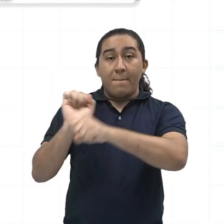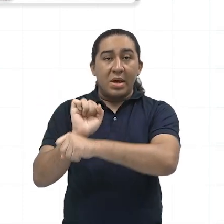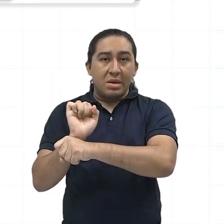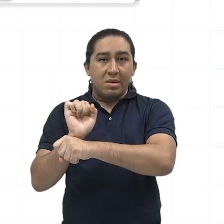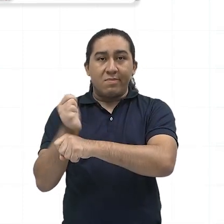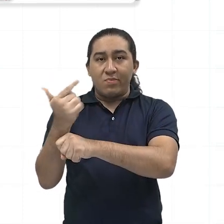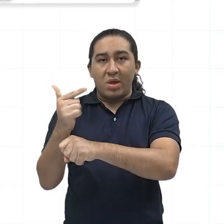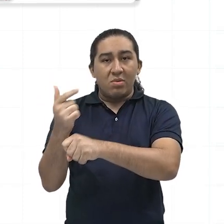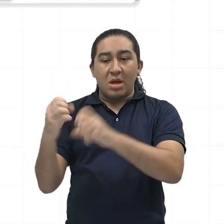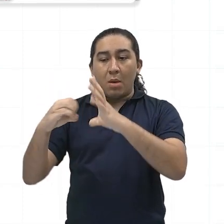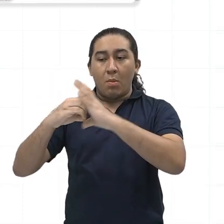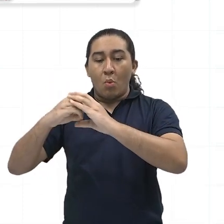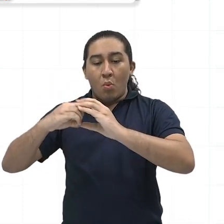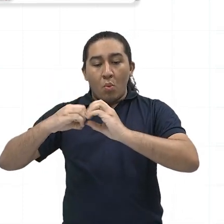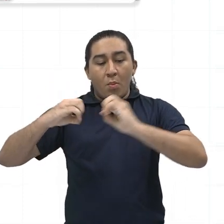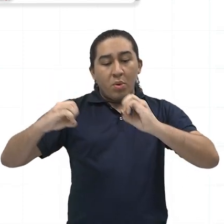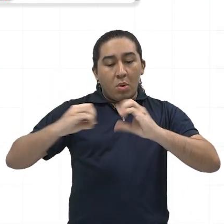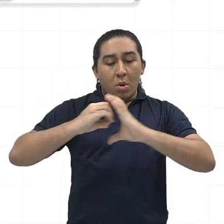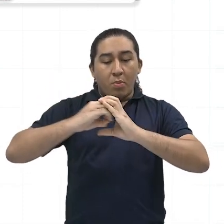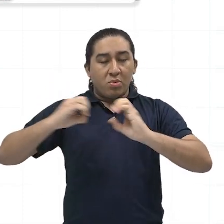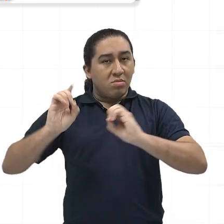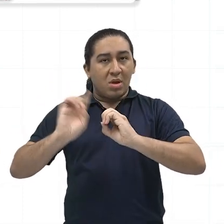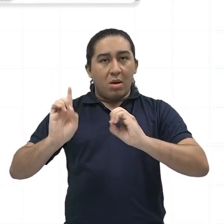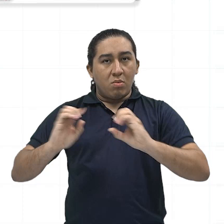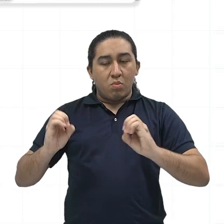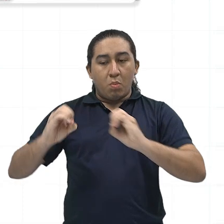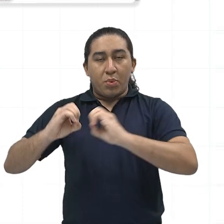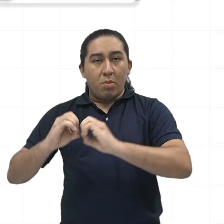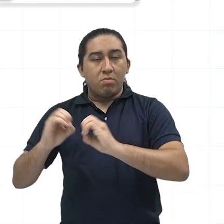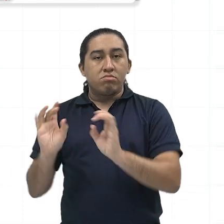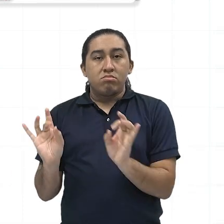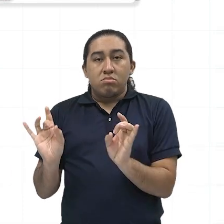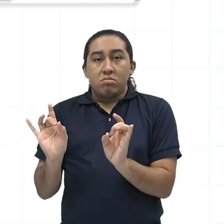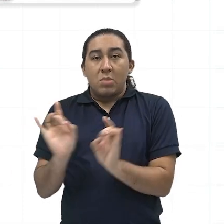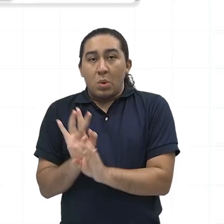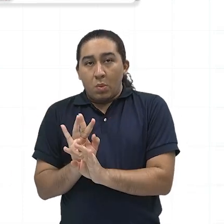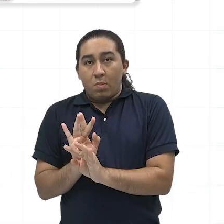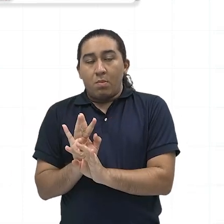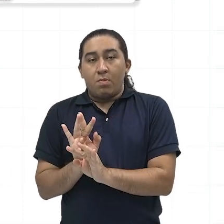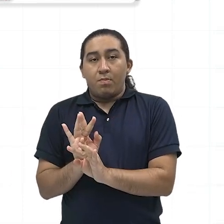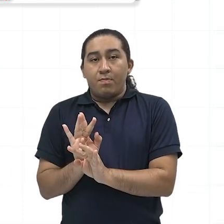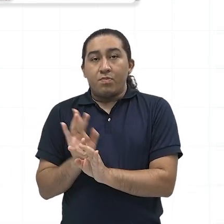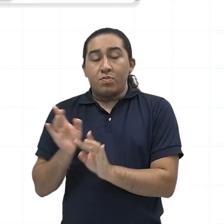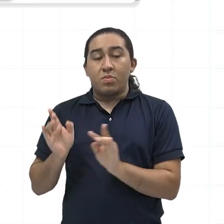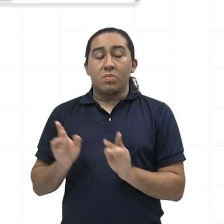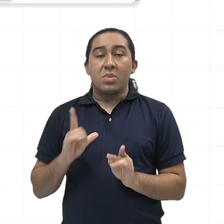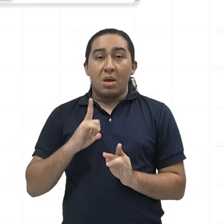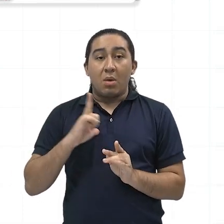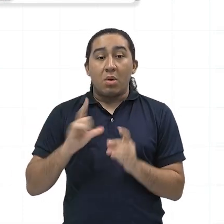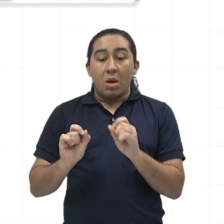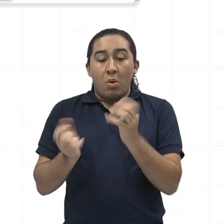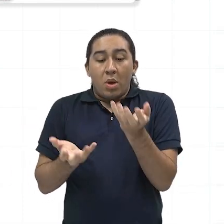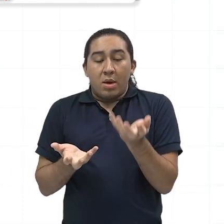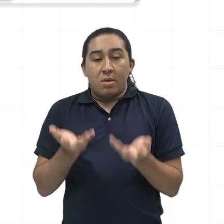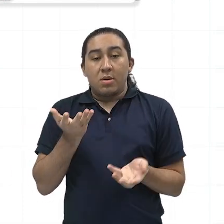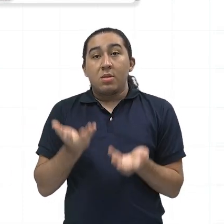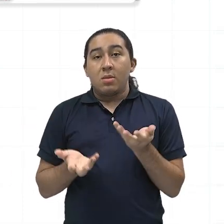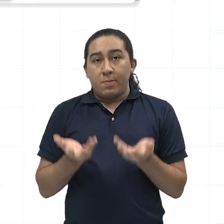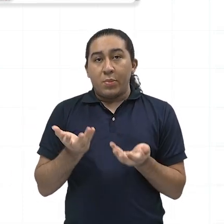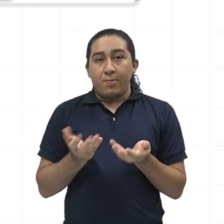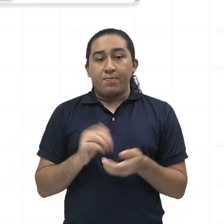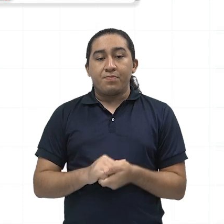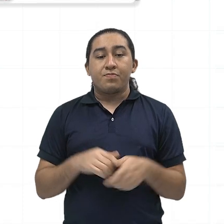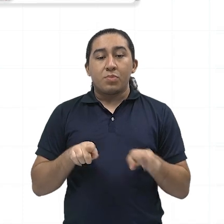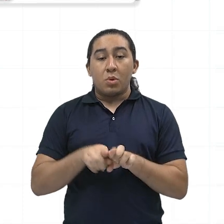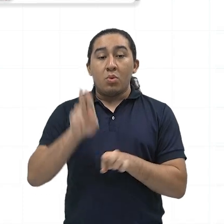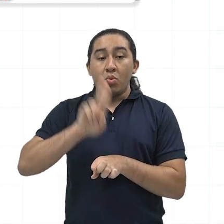multiplicar e a infecção não se espalha, apresentando sintomas posteriormente no indivíduo, estabiliza. O uso